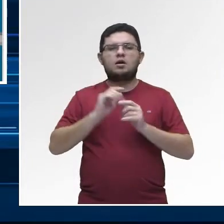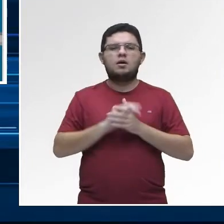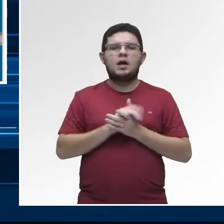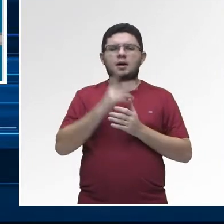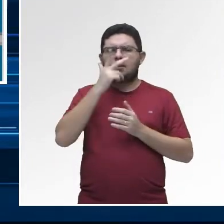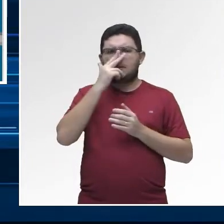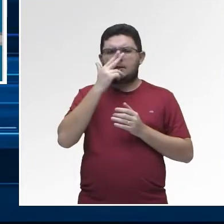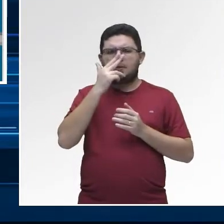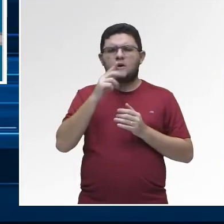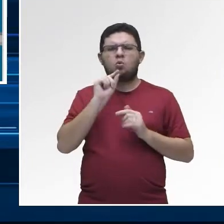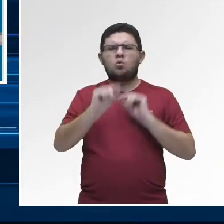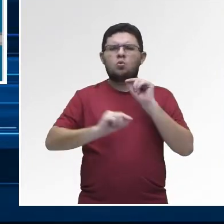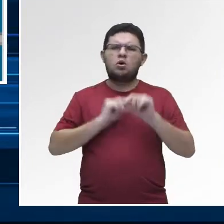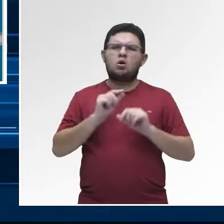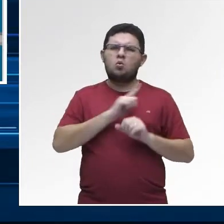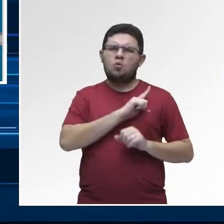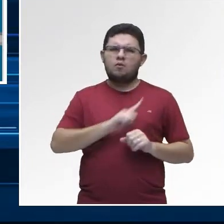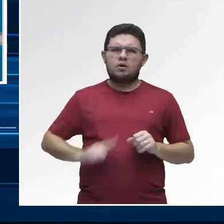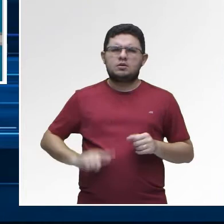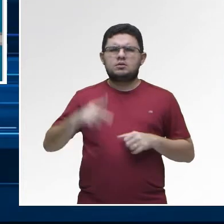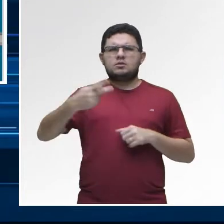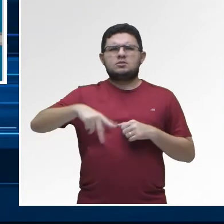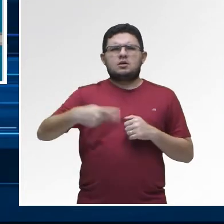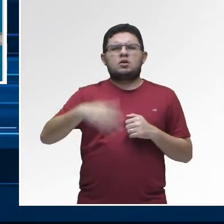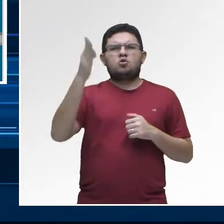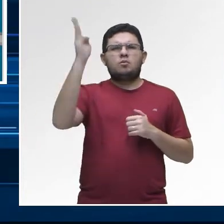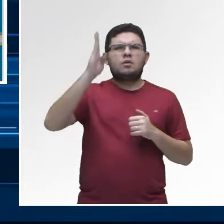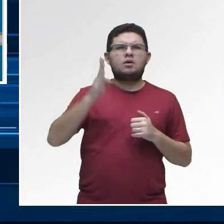já no Brasil ultimamente